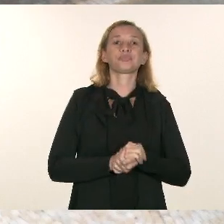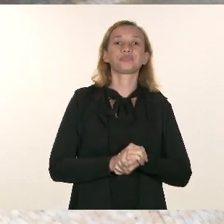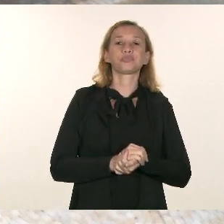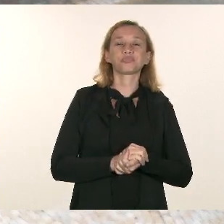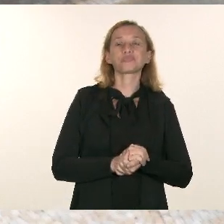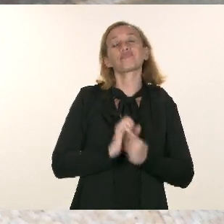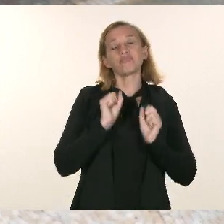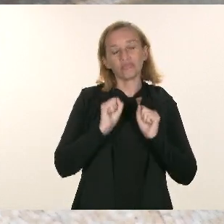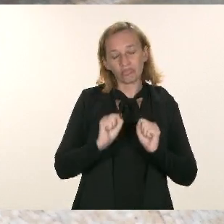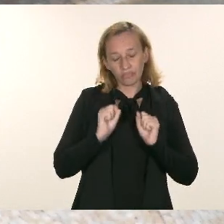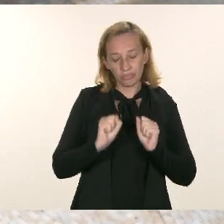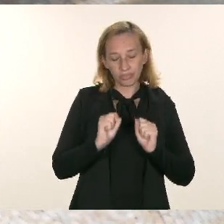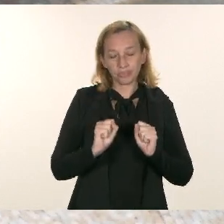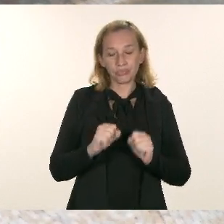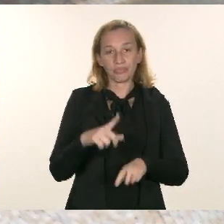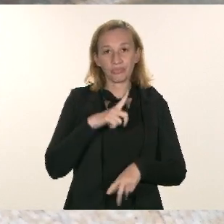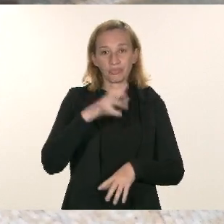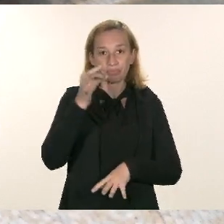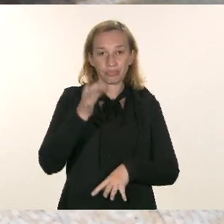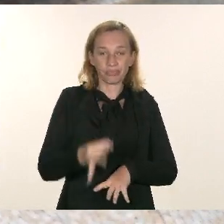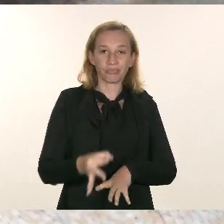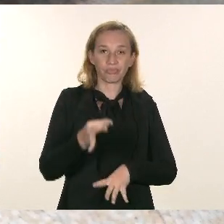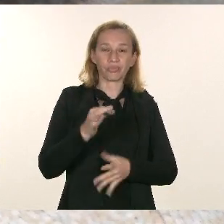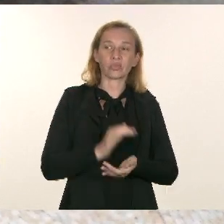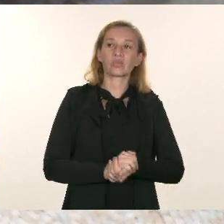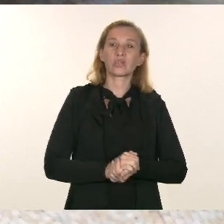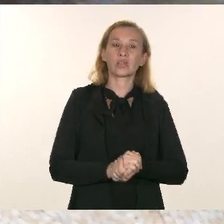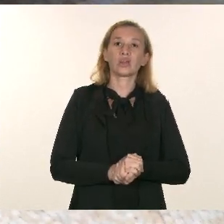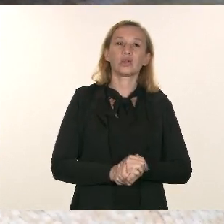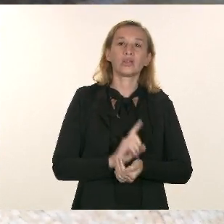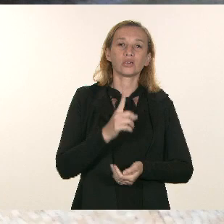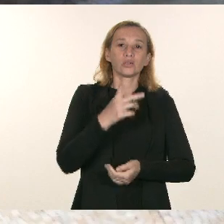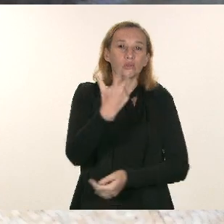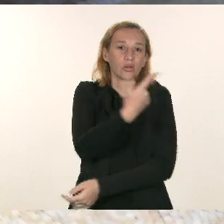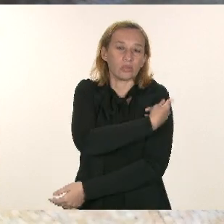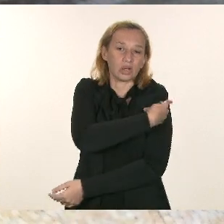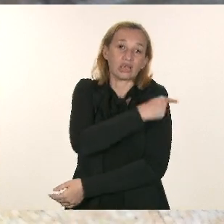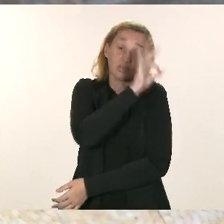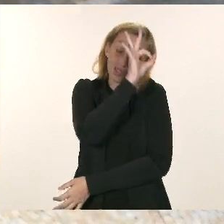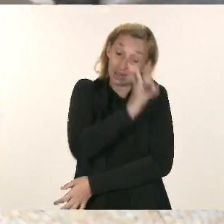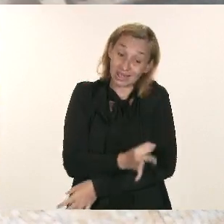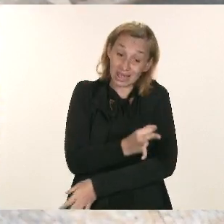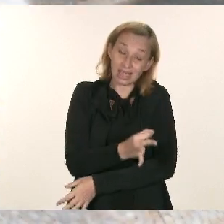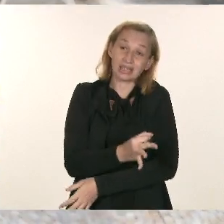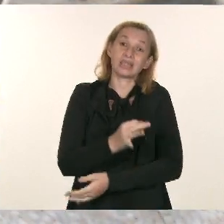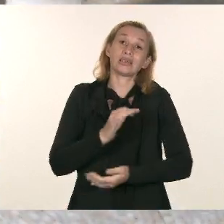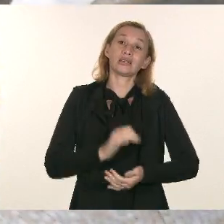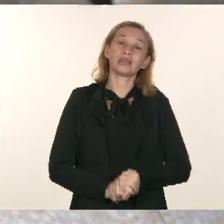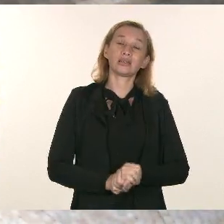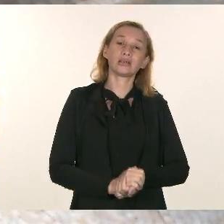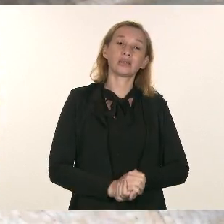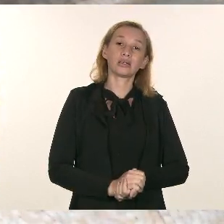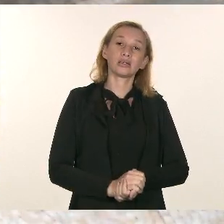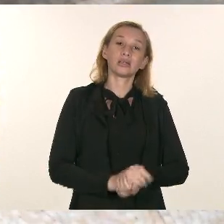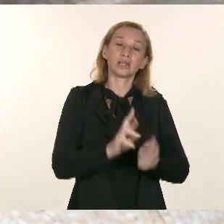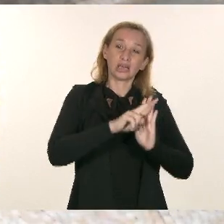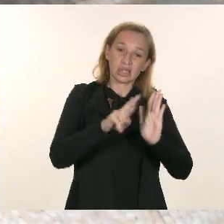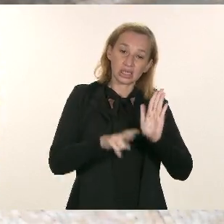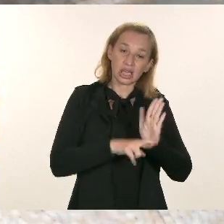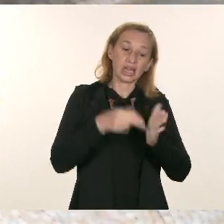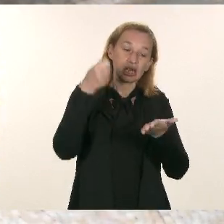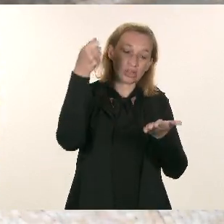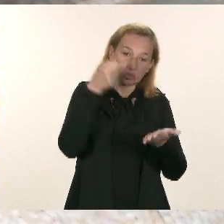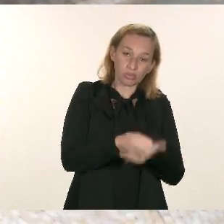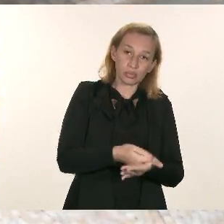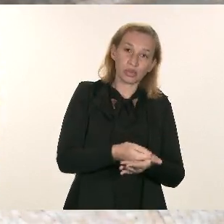gente possa garantir não só a aplicação correta dos protocolos, mas também a evidência dos